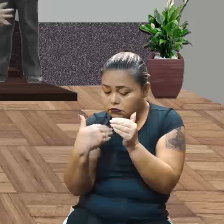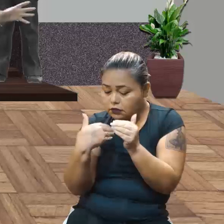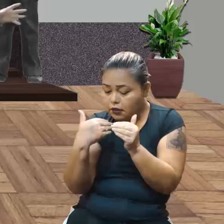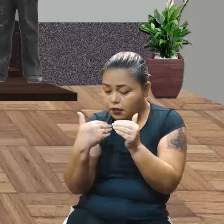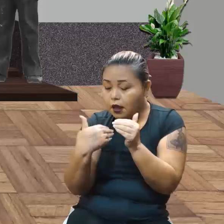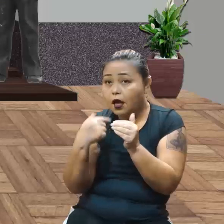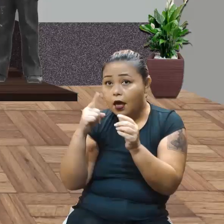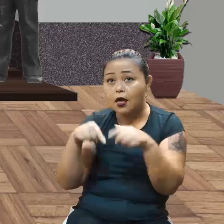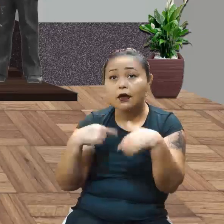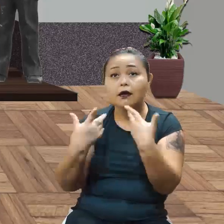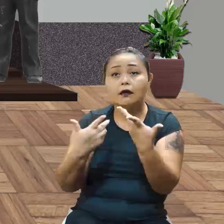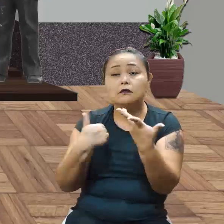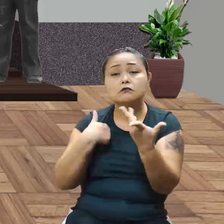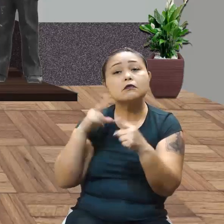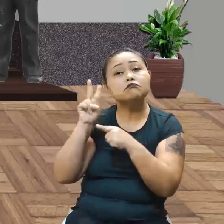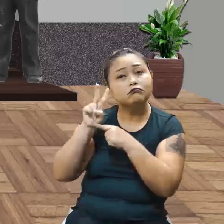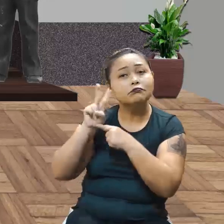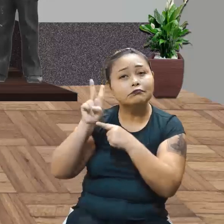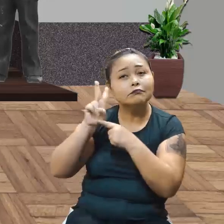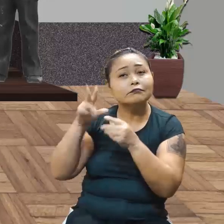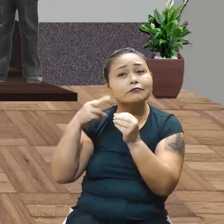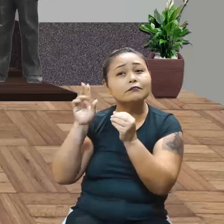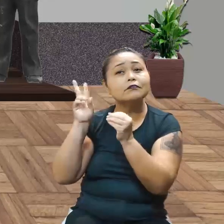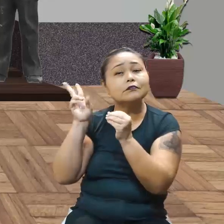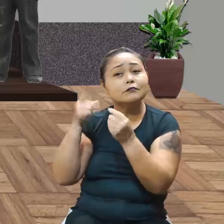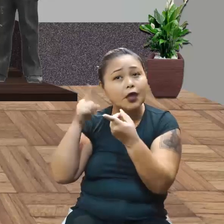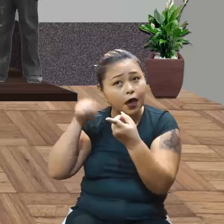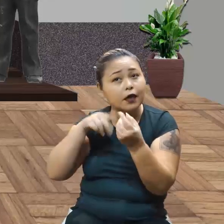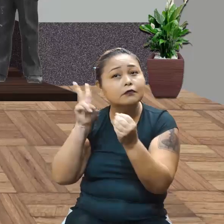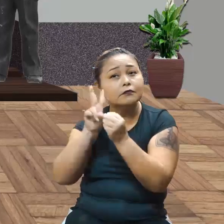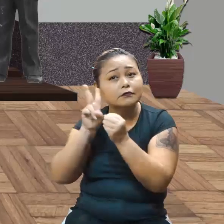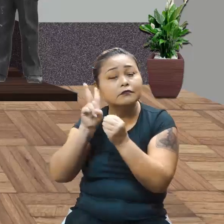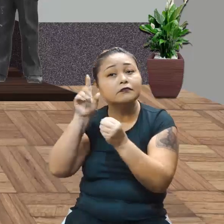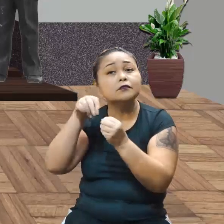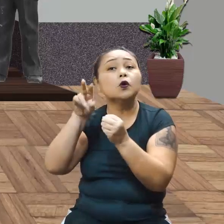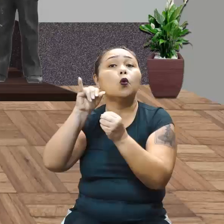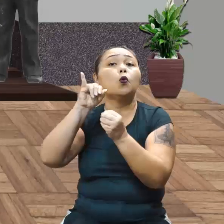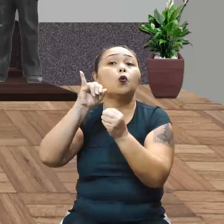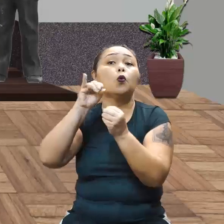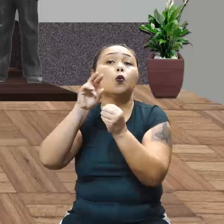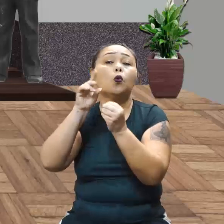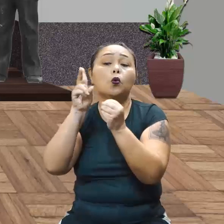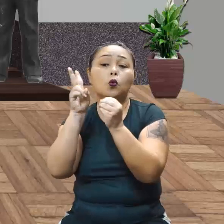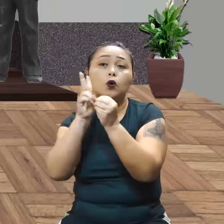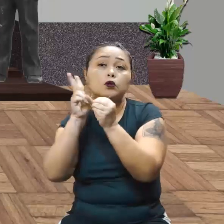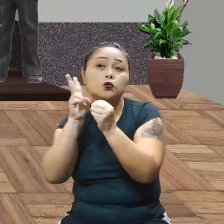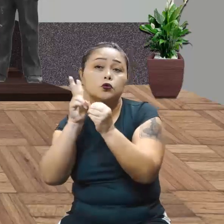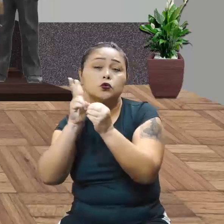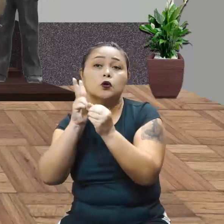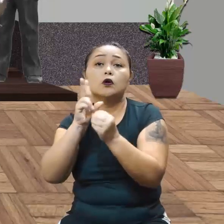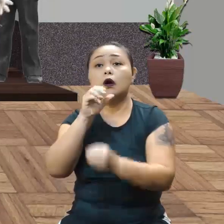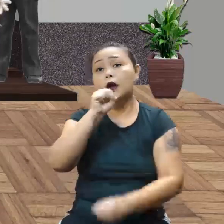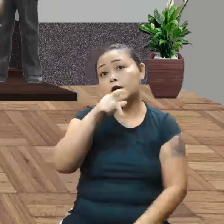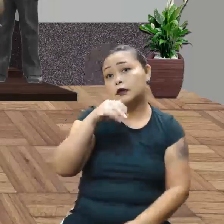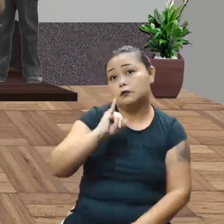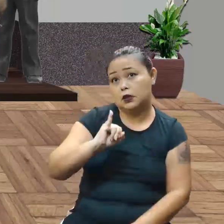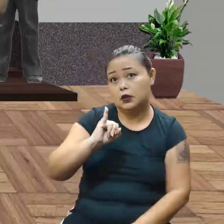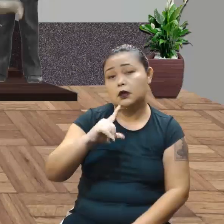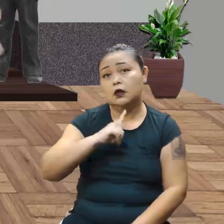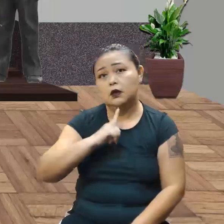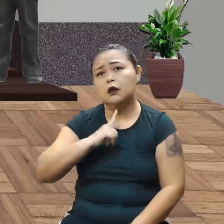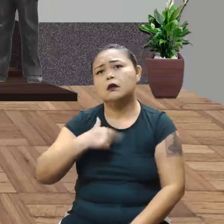isso seria uma forma que ele protegia o índio. O SPI. O SPI que teve muito avanço, mas teve